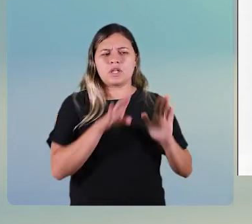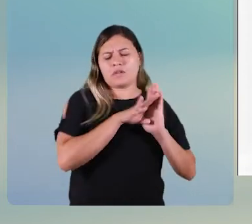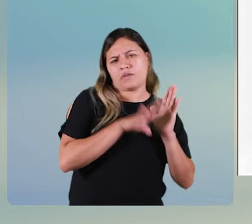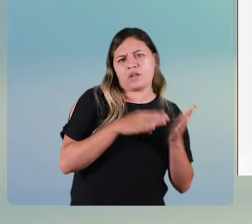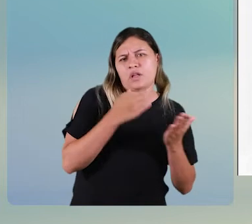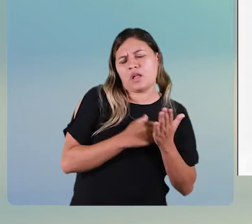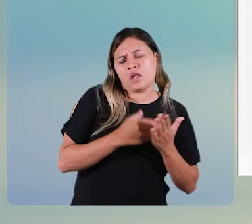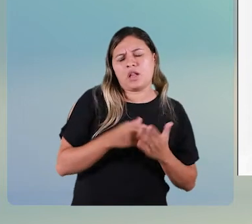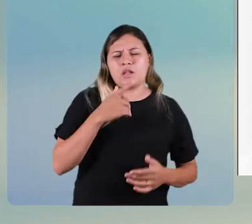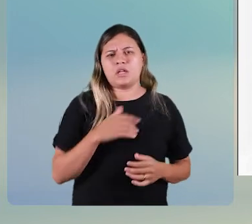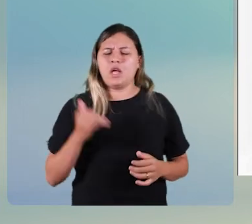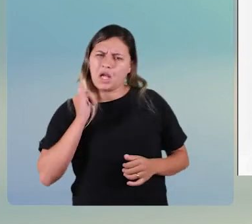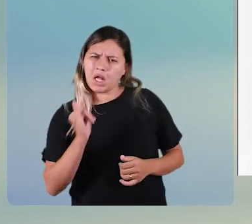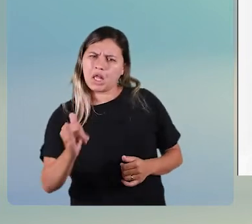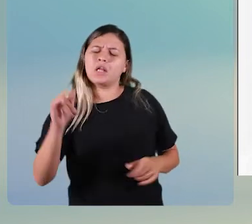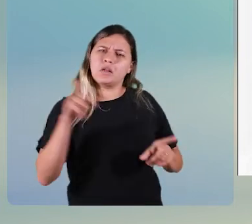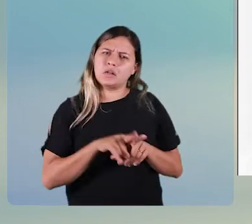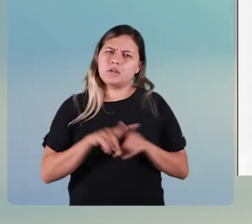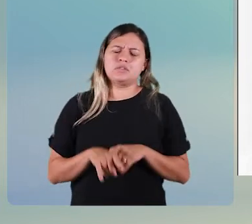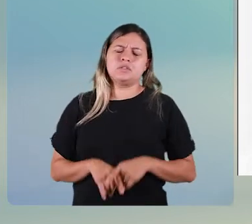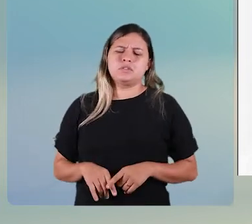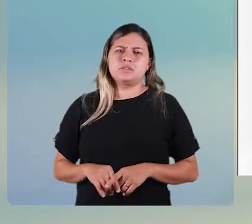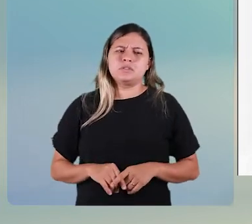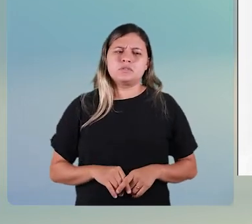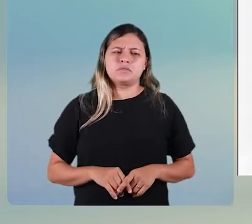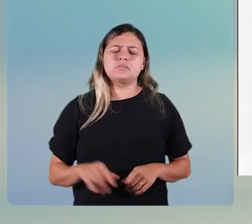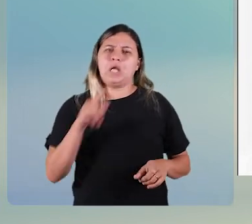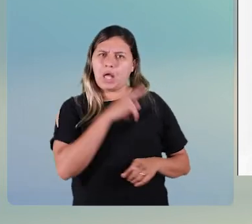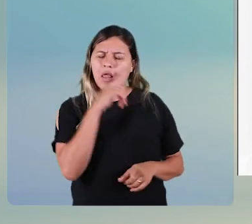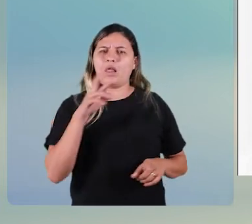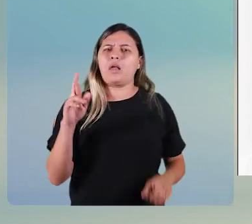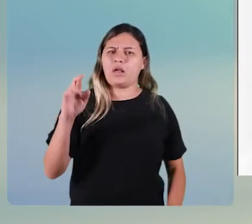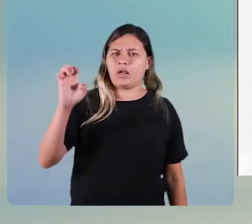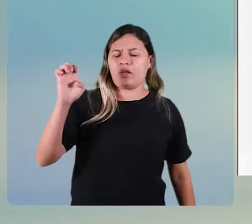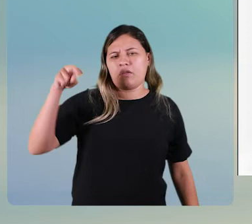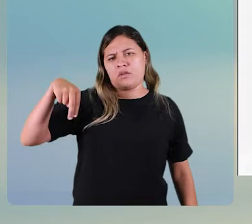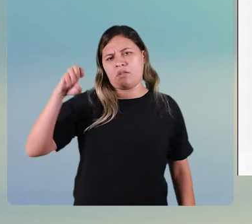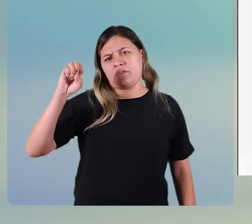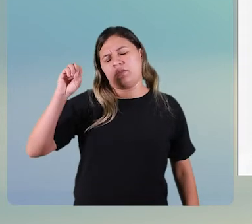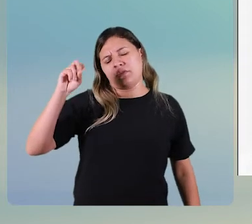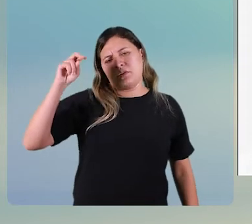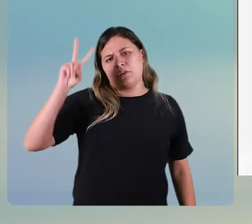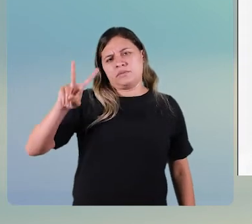uma fonte alternativa de energia, certo? Ela é também uma fonte renovável, certo? E, portanto, é uma